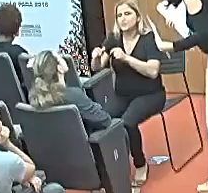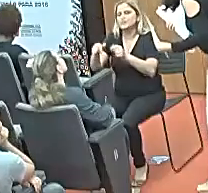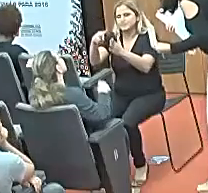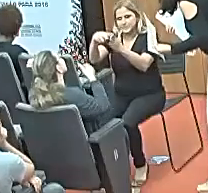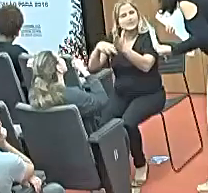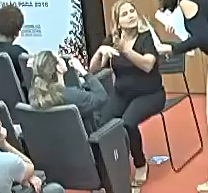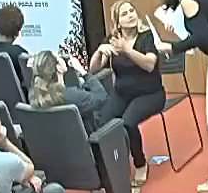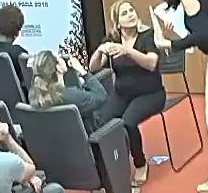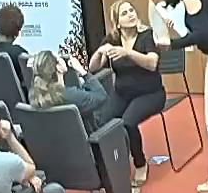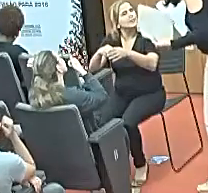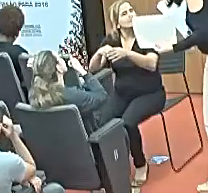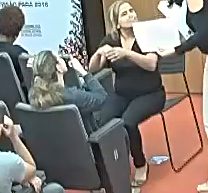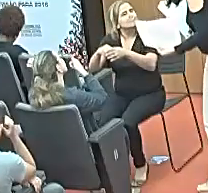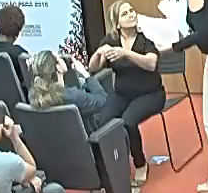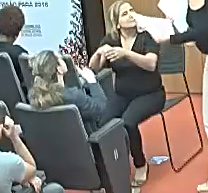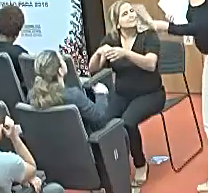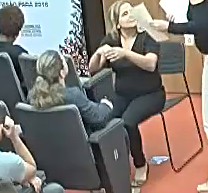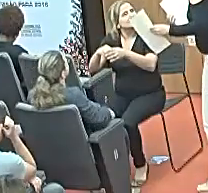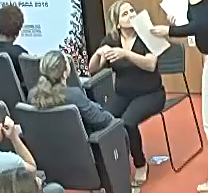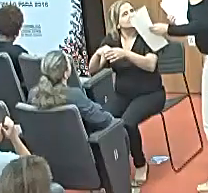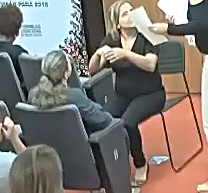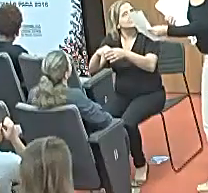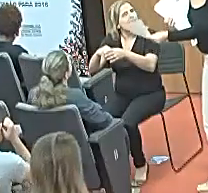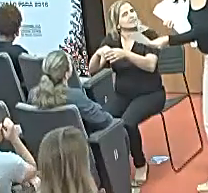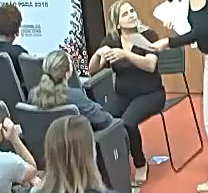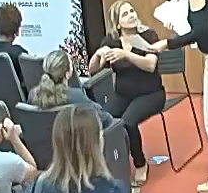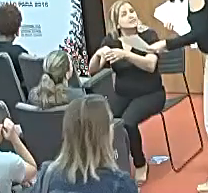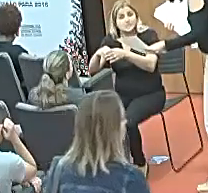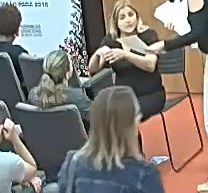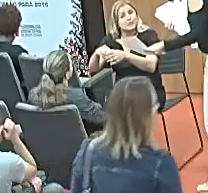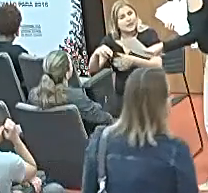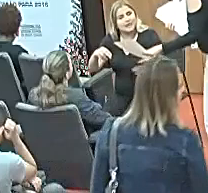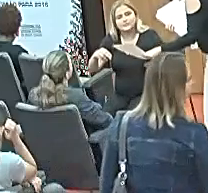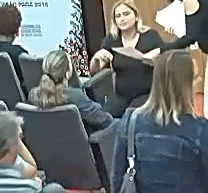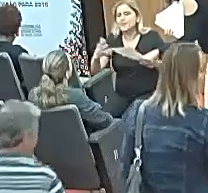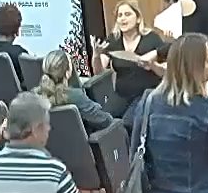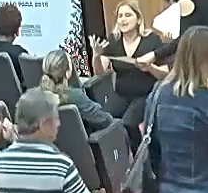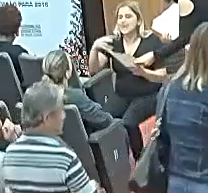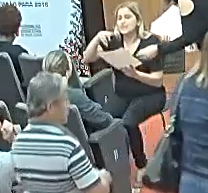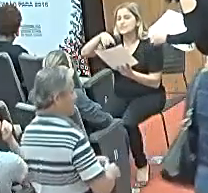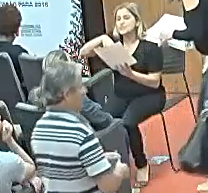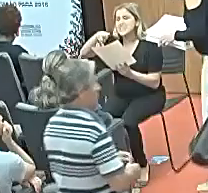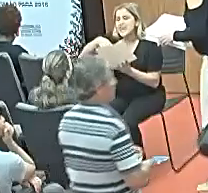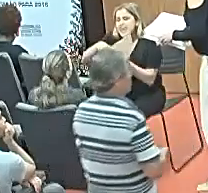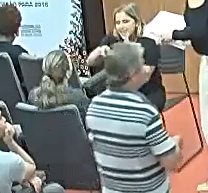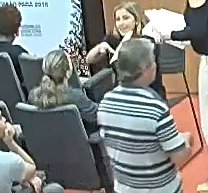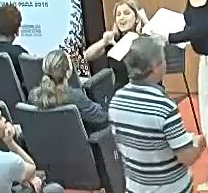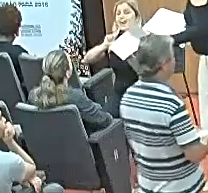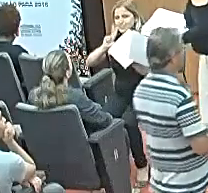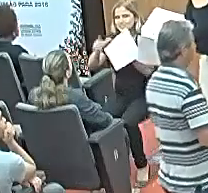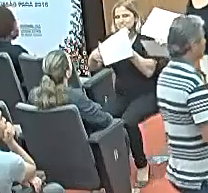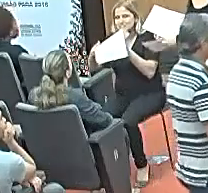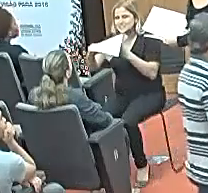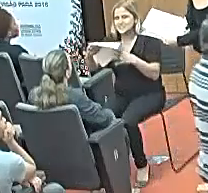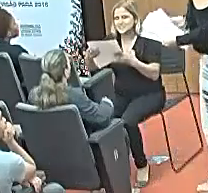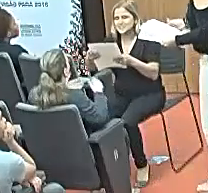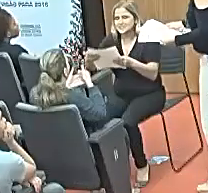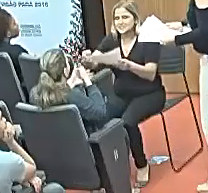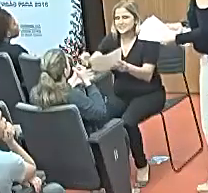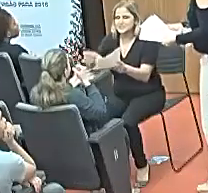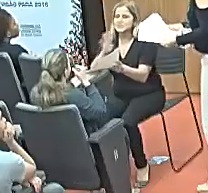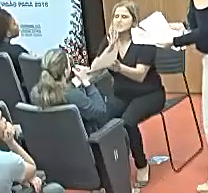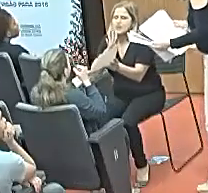lei 5452 8 que dispõe sobre a revisão do plano plurianual de ação governamental ppg 2016 2019 para